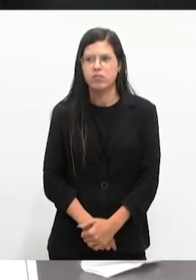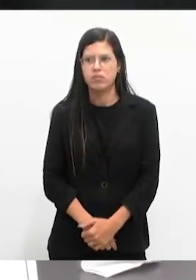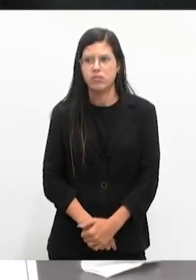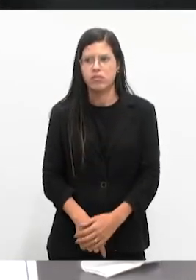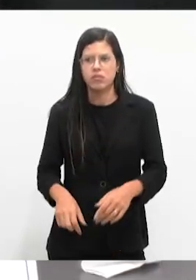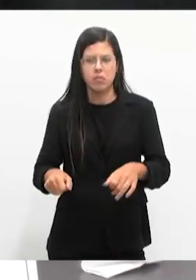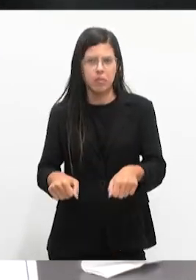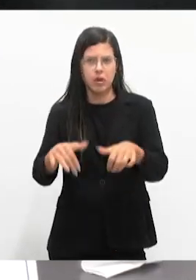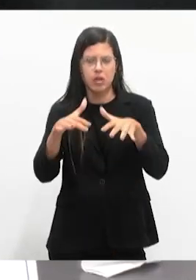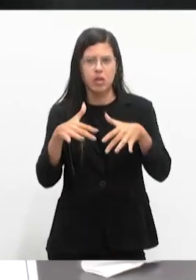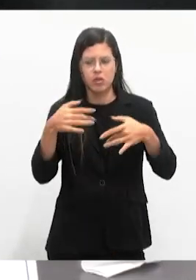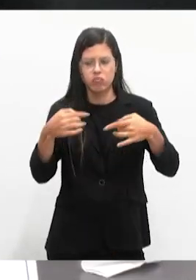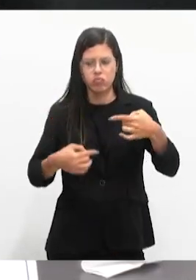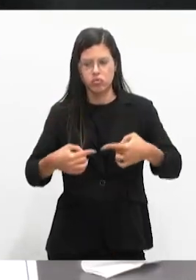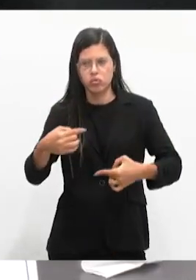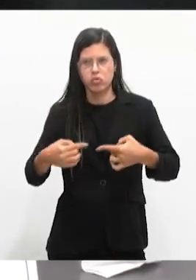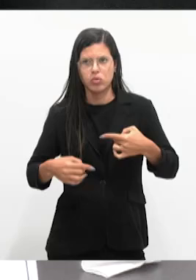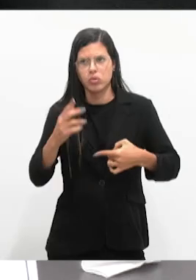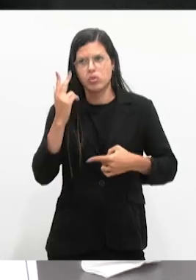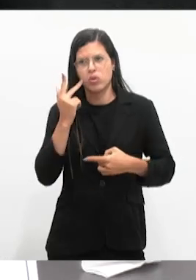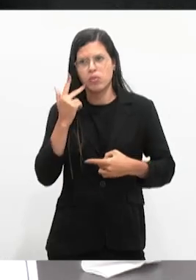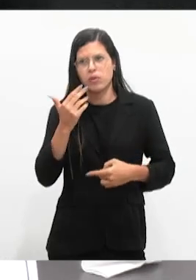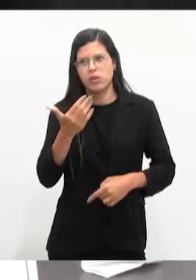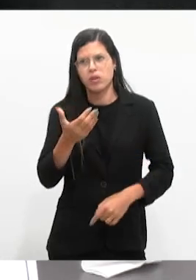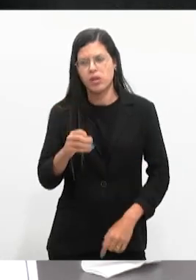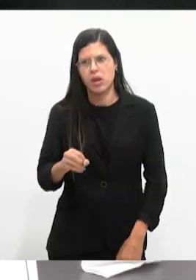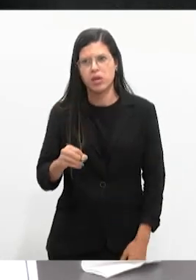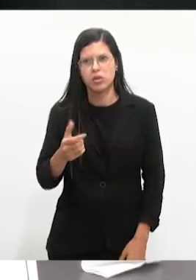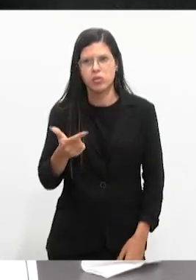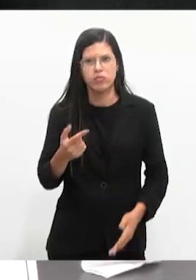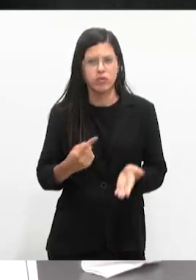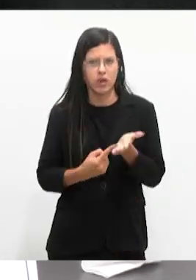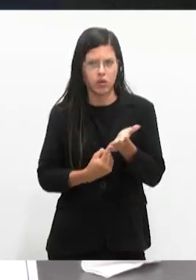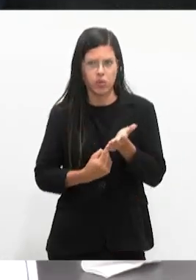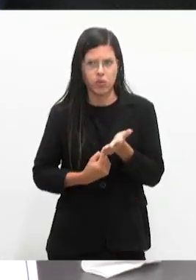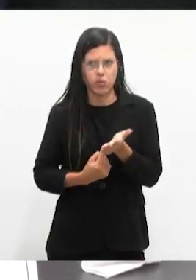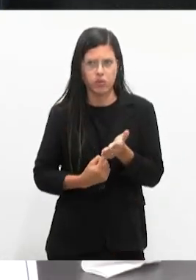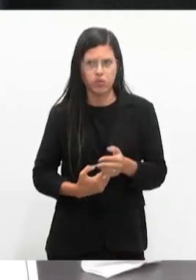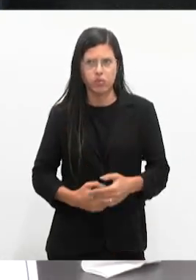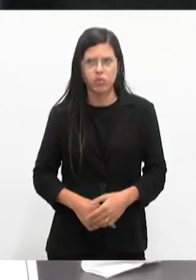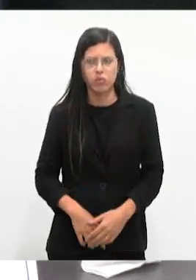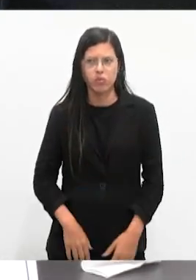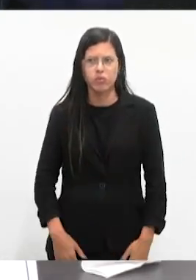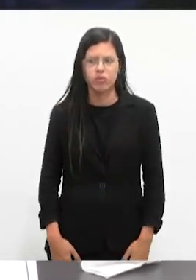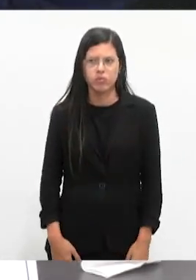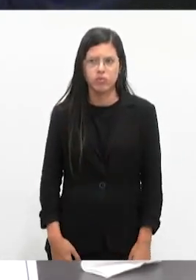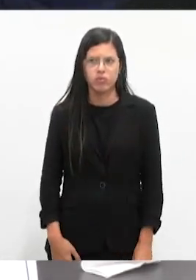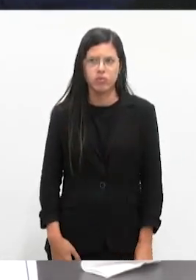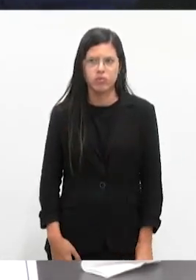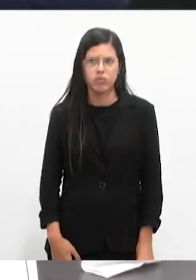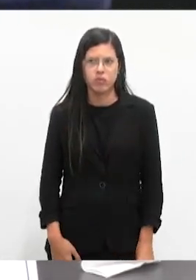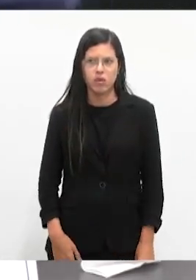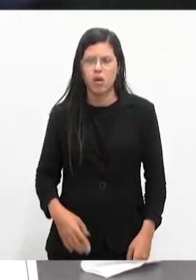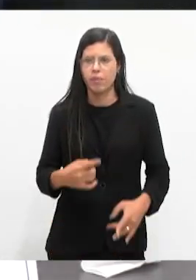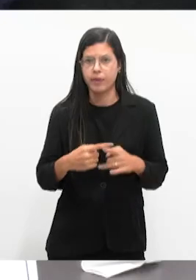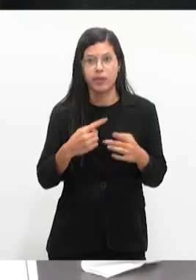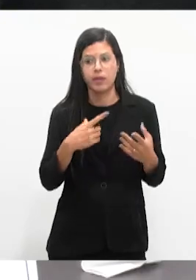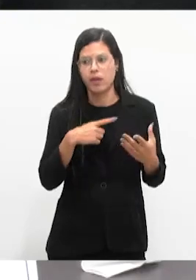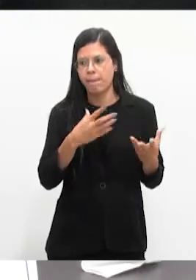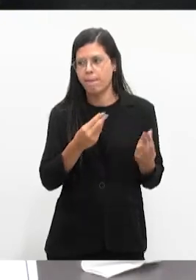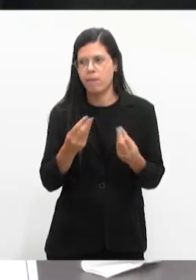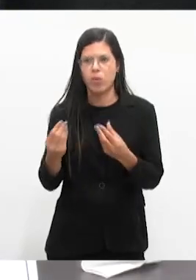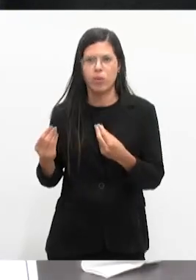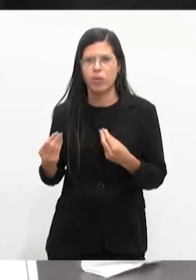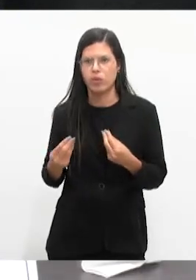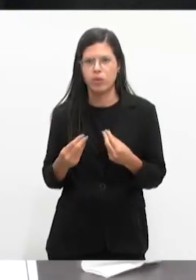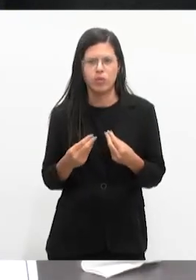plenário discutir, geralmente 10, que não tem acordo. Então, o fato de ter muito não significa que